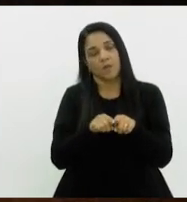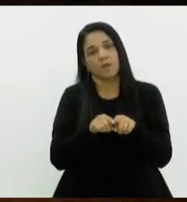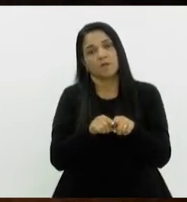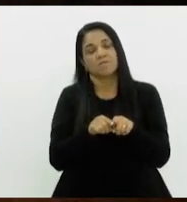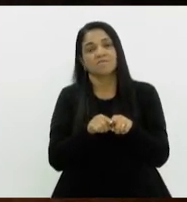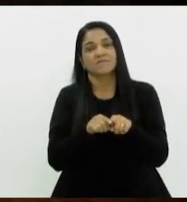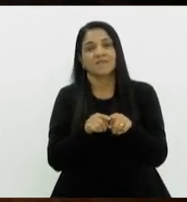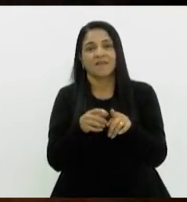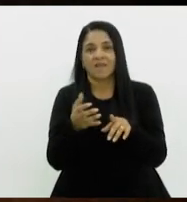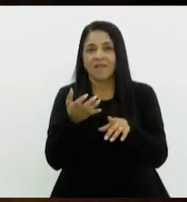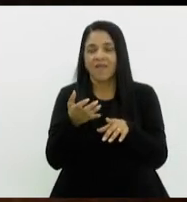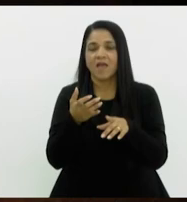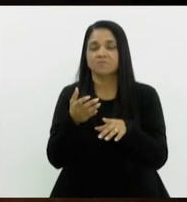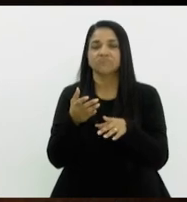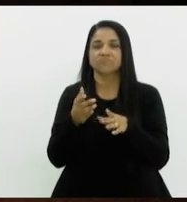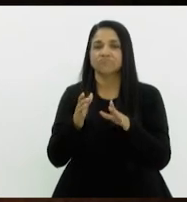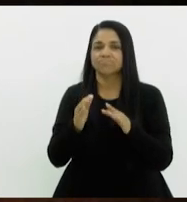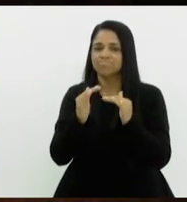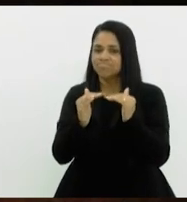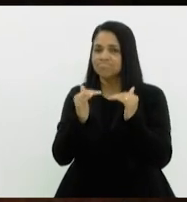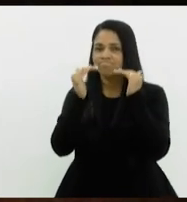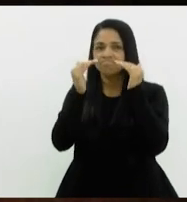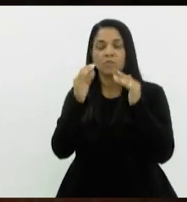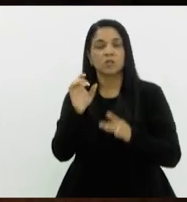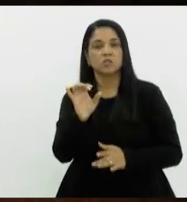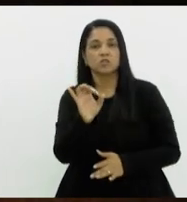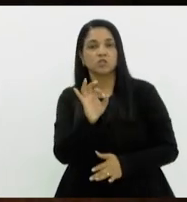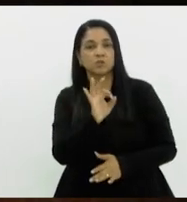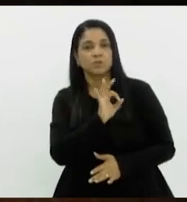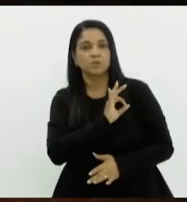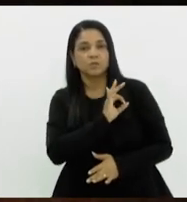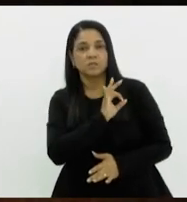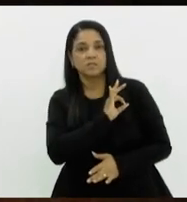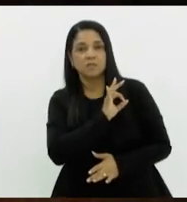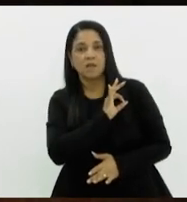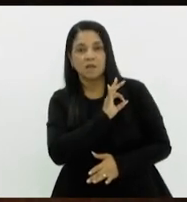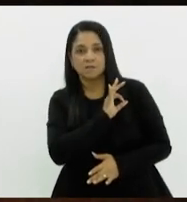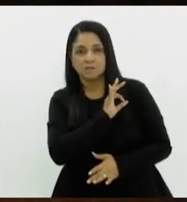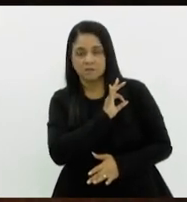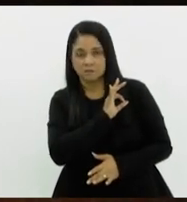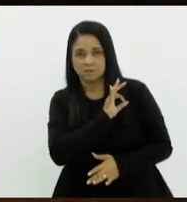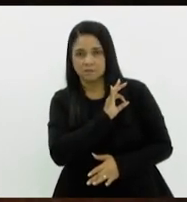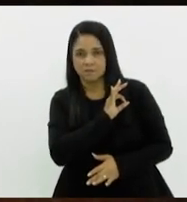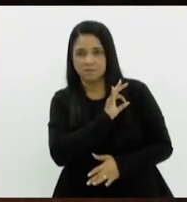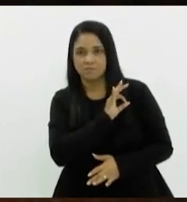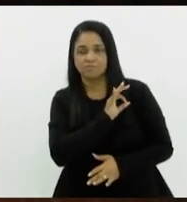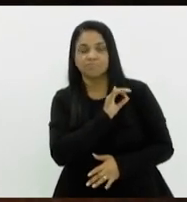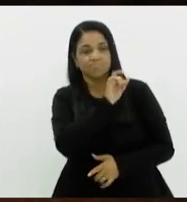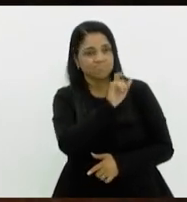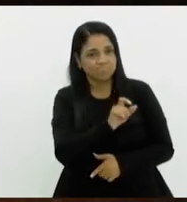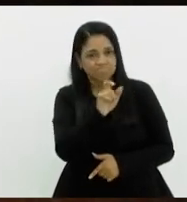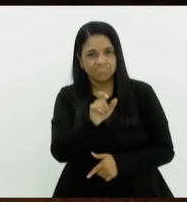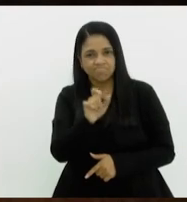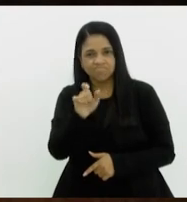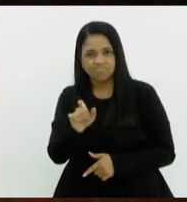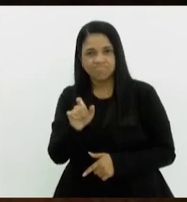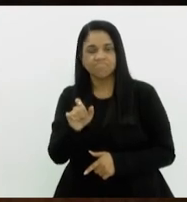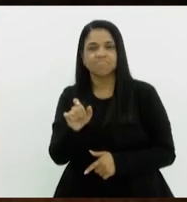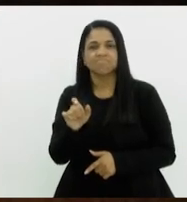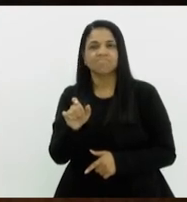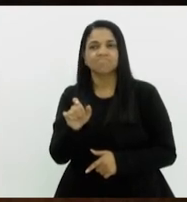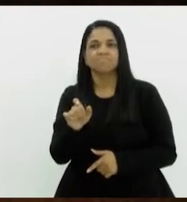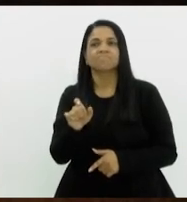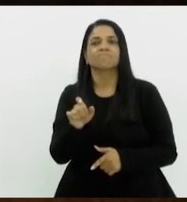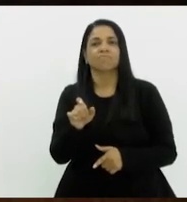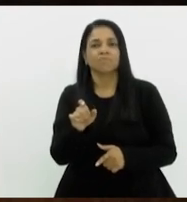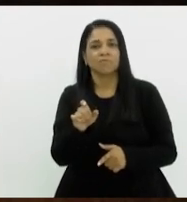enaltecer aqui aos policiais. Veja bem, presidente, policiais àqueles que se regozijam,